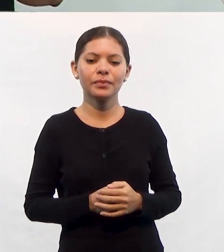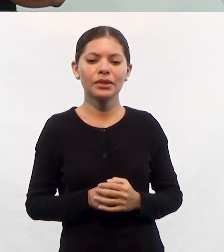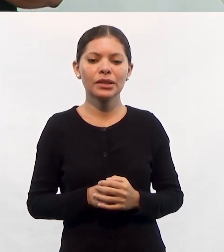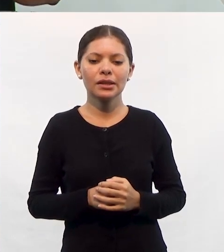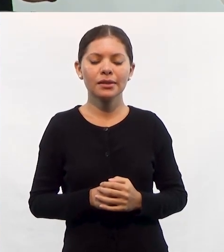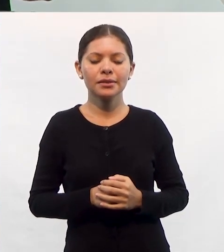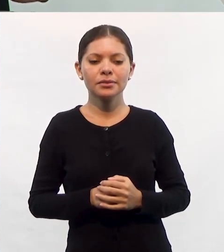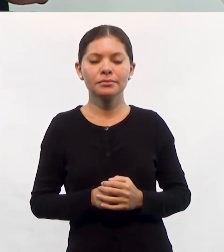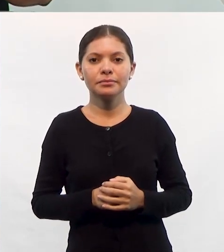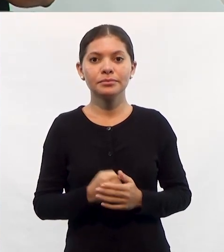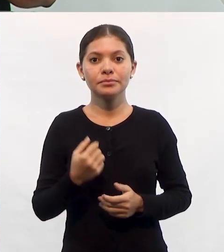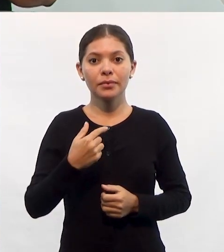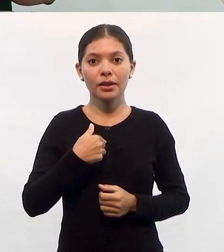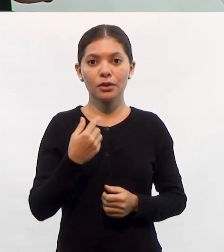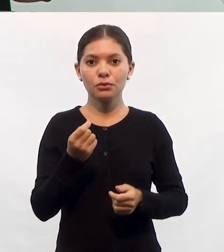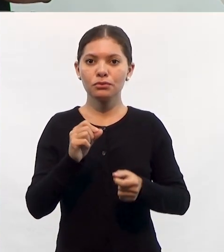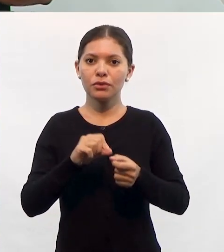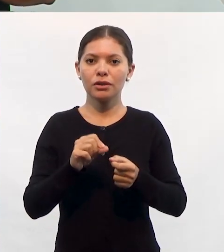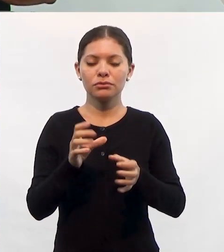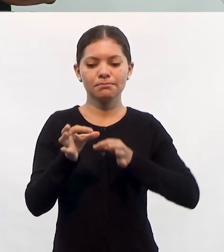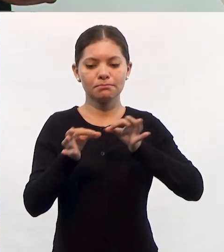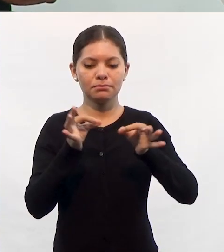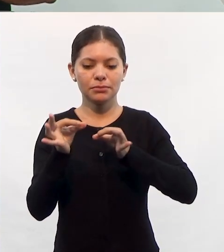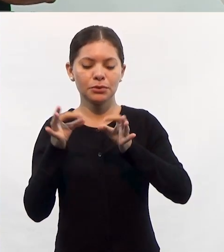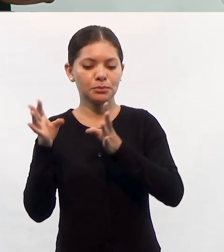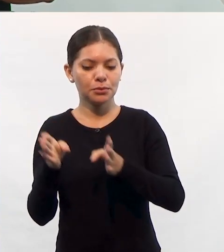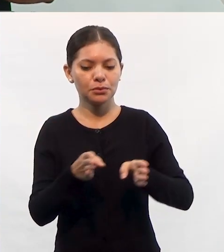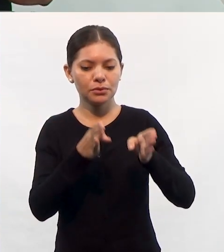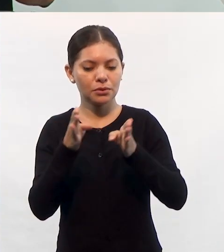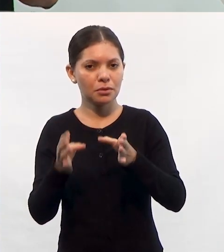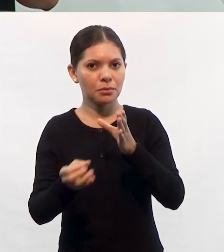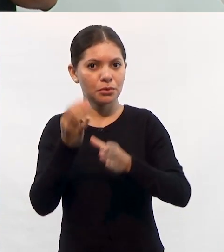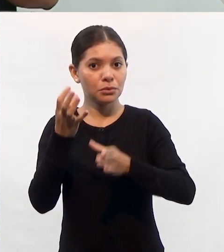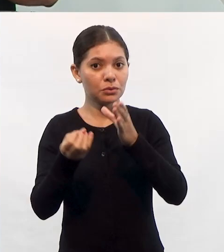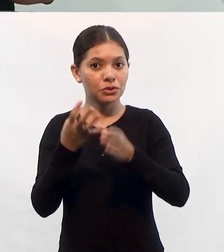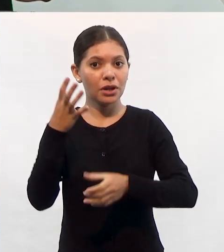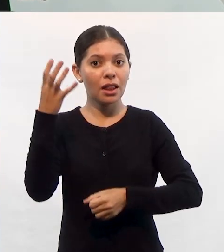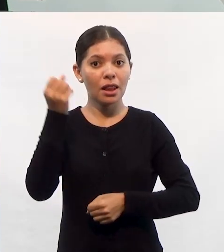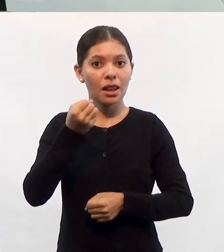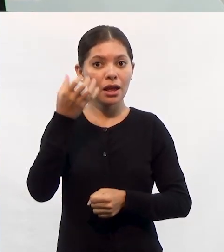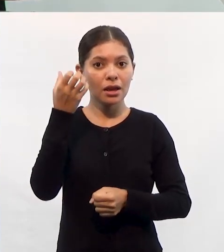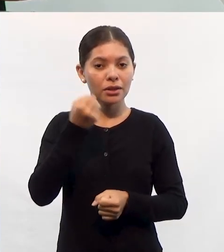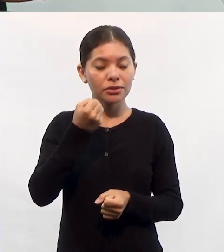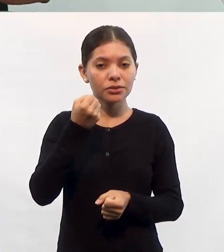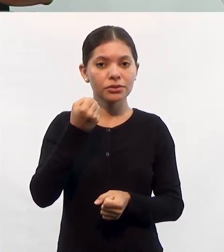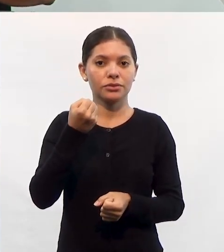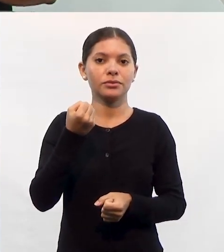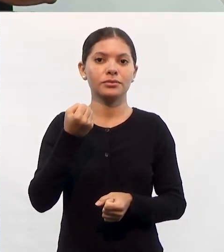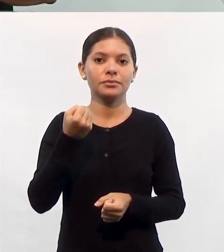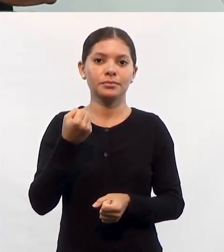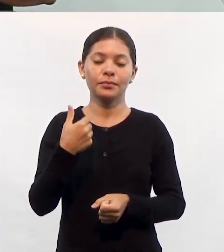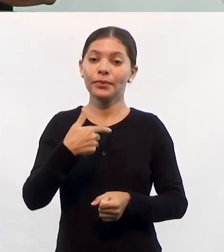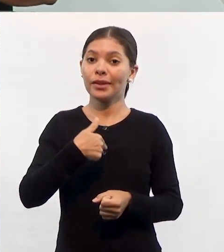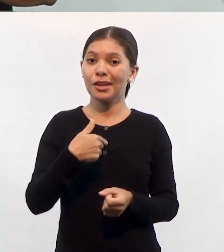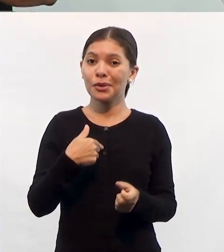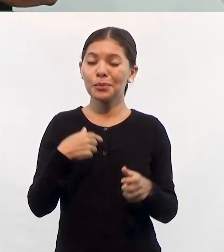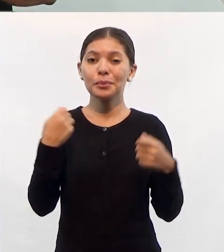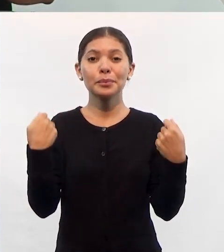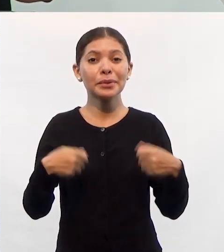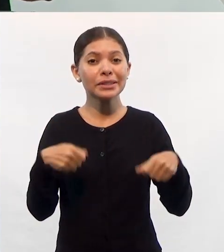se eu faço aqui um projeto de produção para produzir uma quantidade de leite em um laticínio